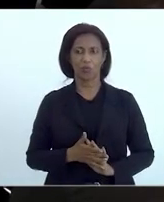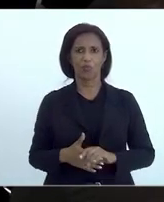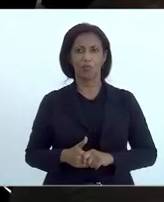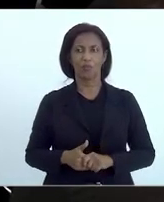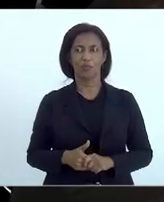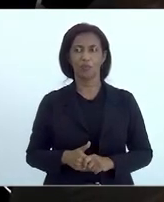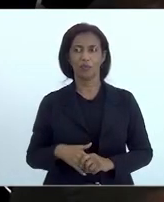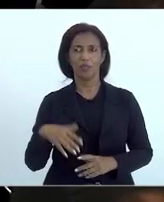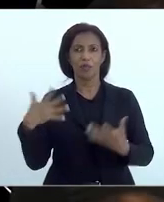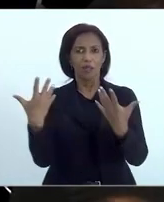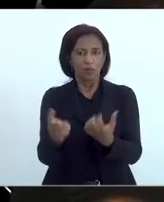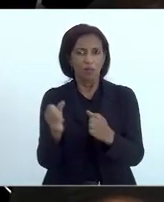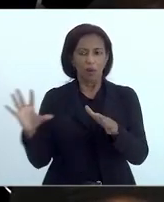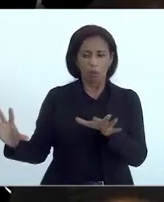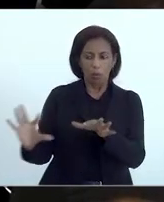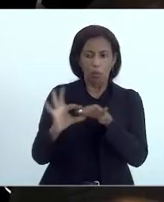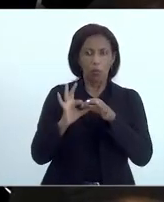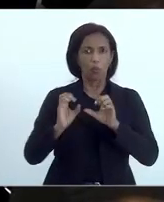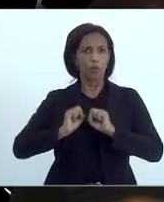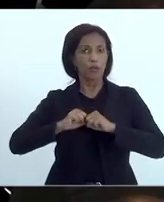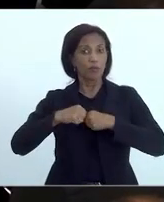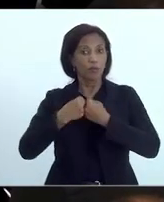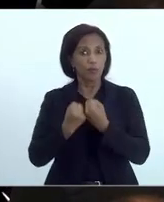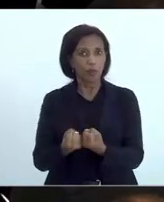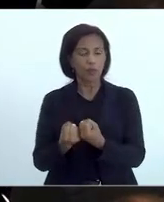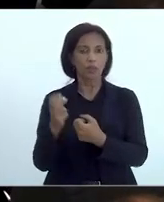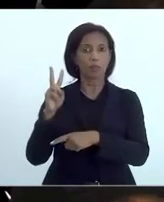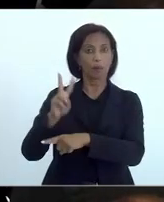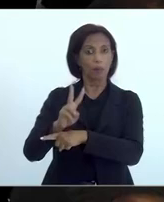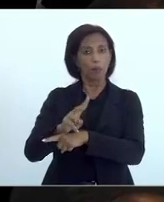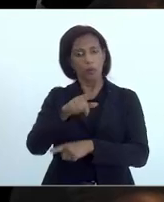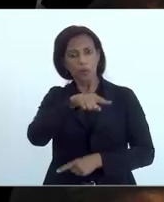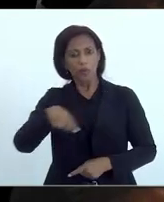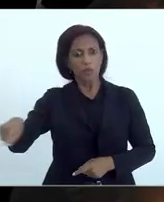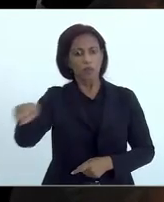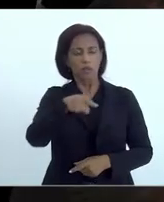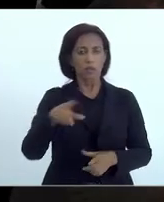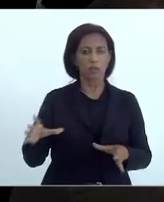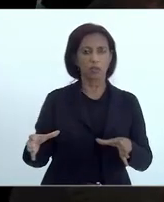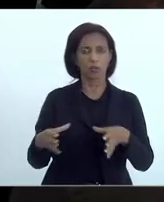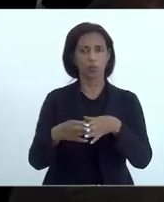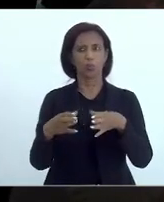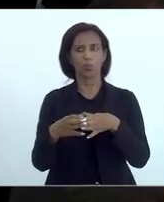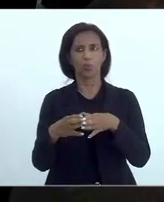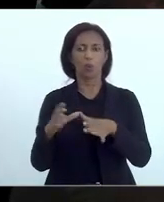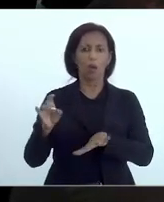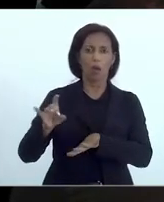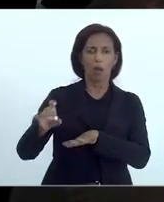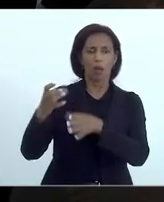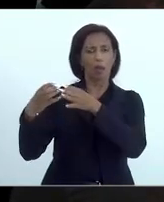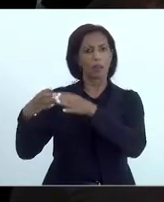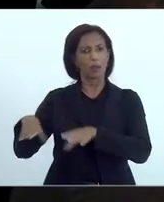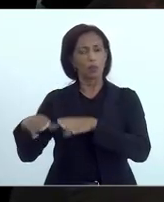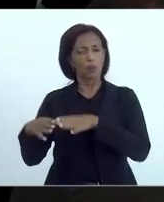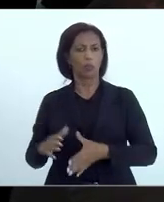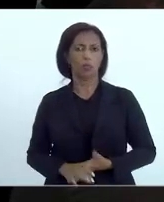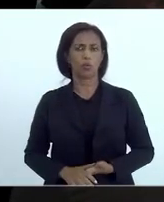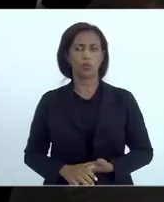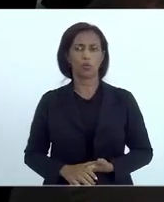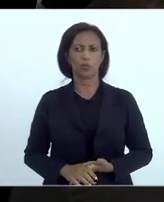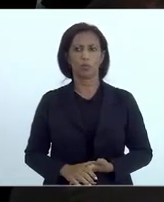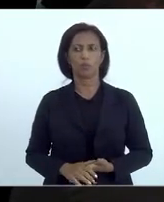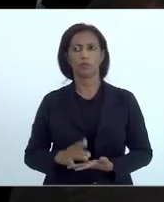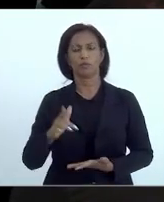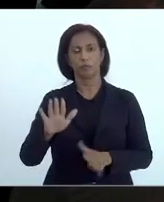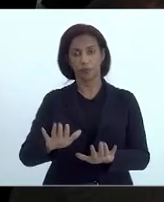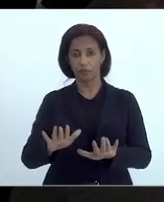bravura do seu mandato Deputado vamos nem forças vamos unir forças para defender eles vamos unir forças para defender aquela concurso uma excelência